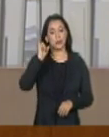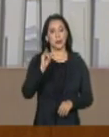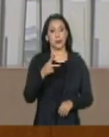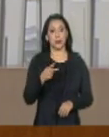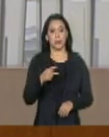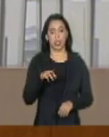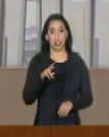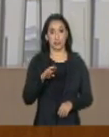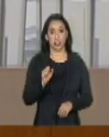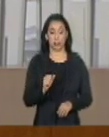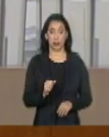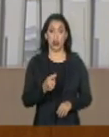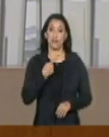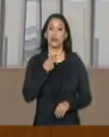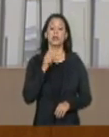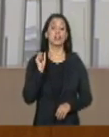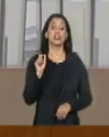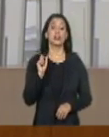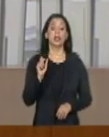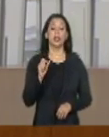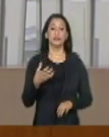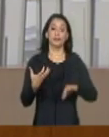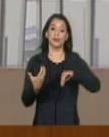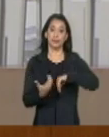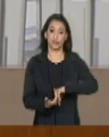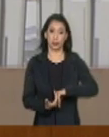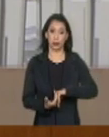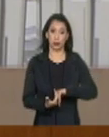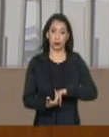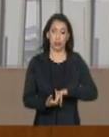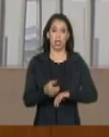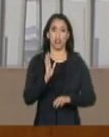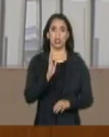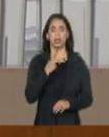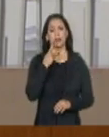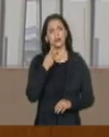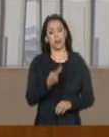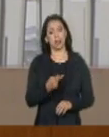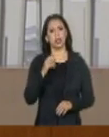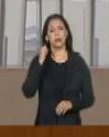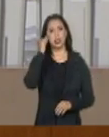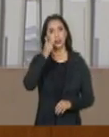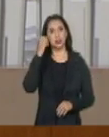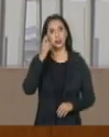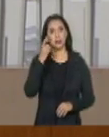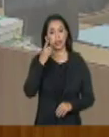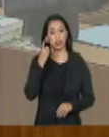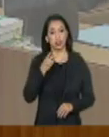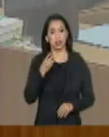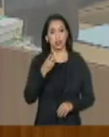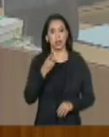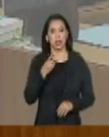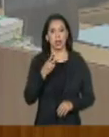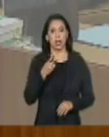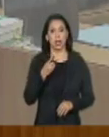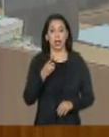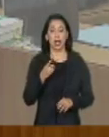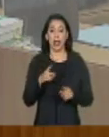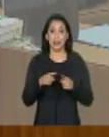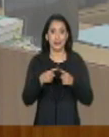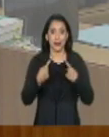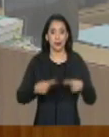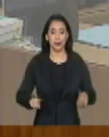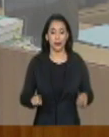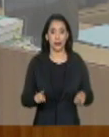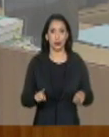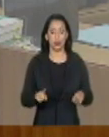Vontade do parlamento. Eu já disse a vários parlamentares. Foi aí que se lavrou a divergência, presidente, porque houve